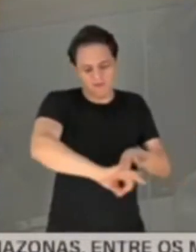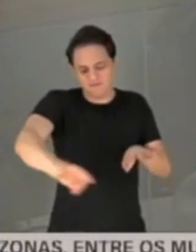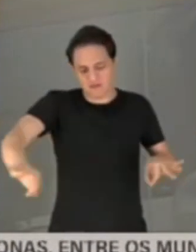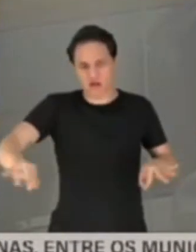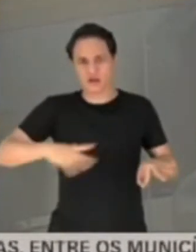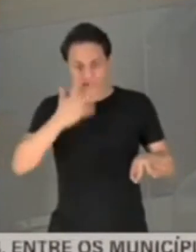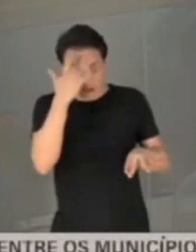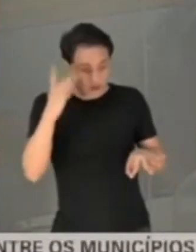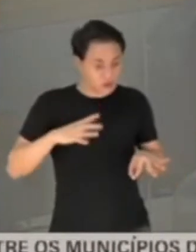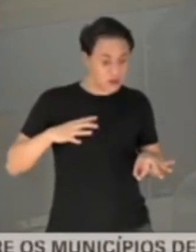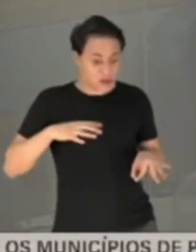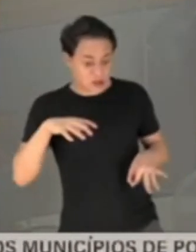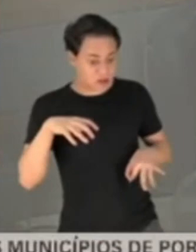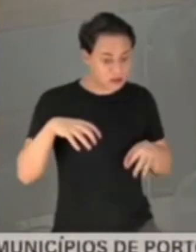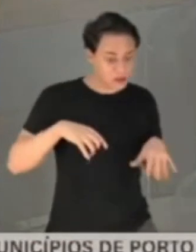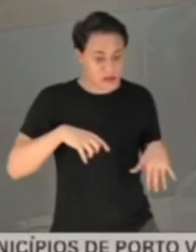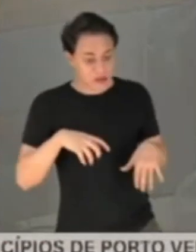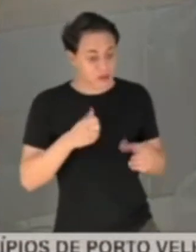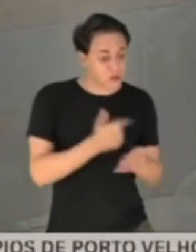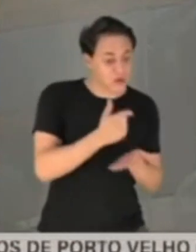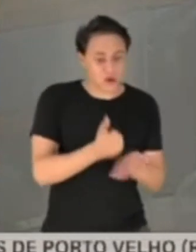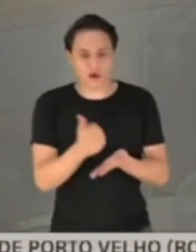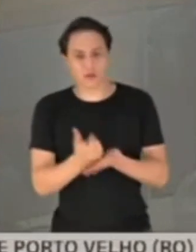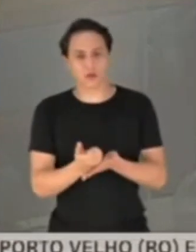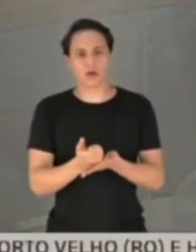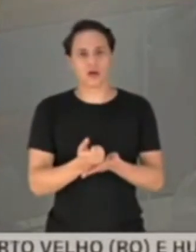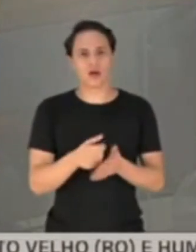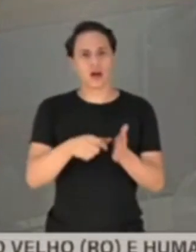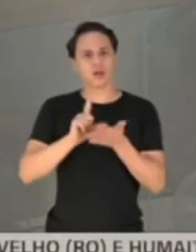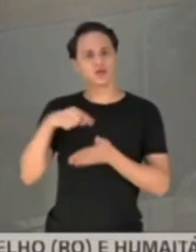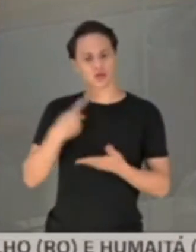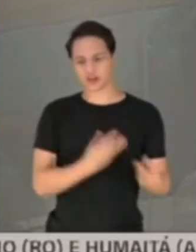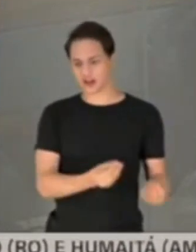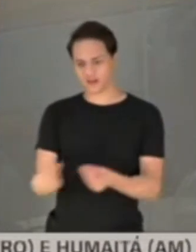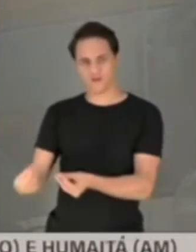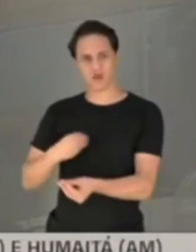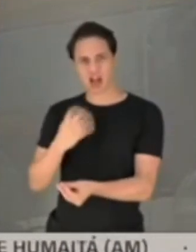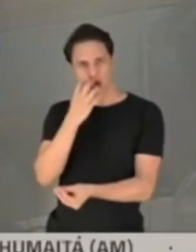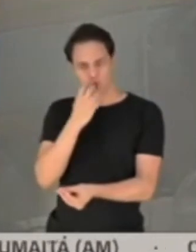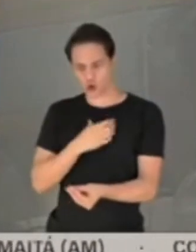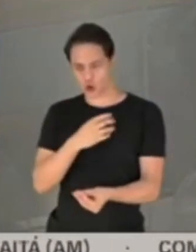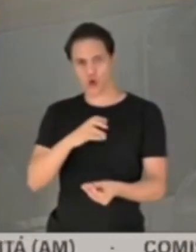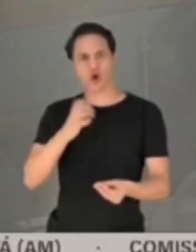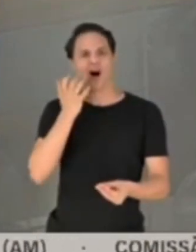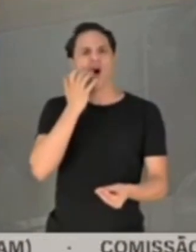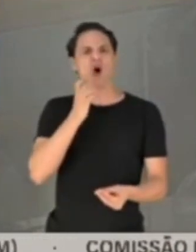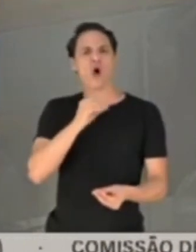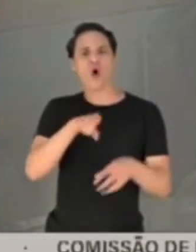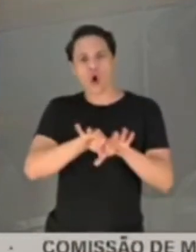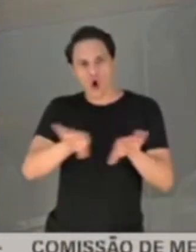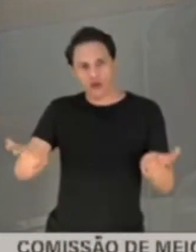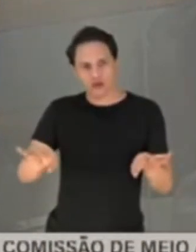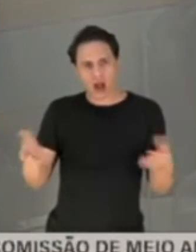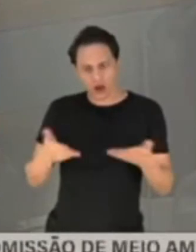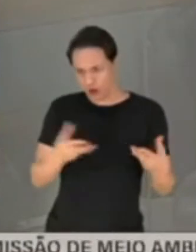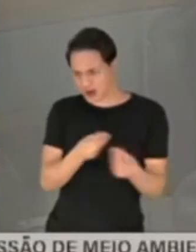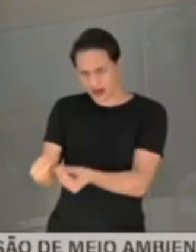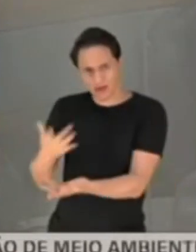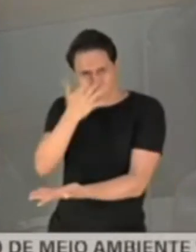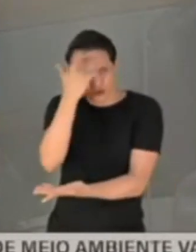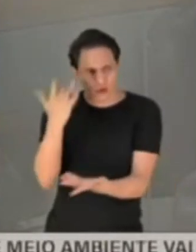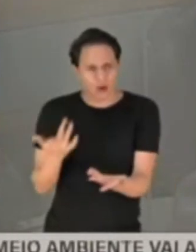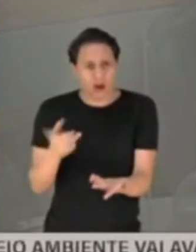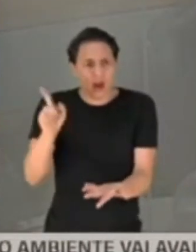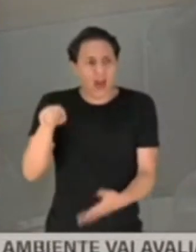antigamente compravam para dar para os cachorros, e hoje as pessoas compram para fazer sopa e comer o resto da carne. É isso